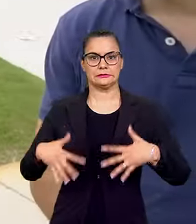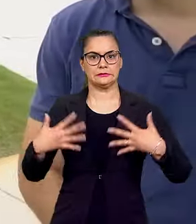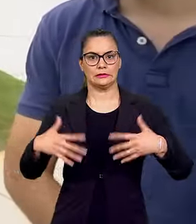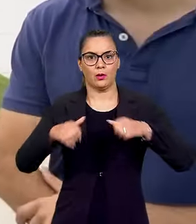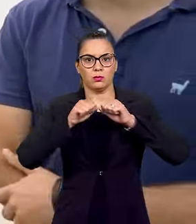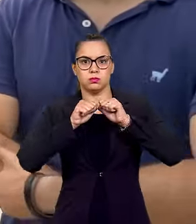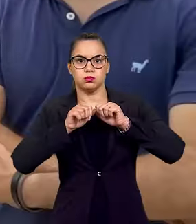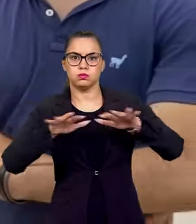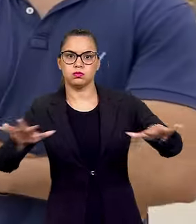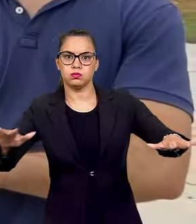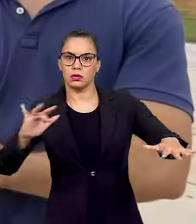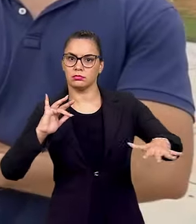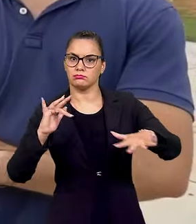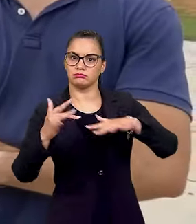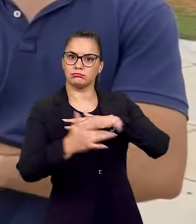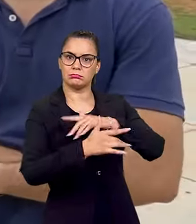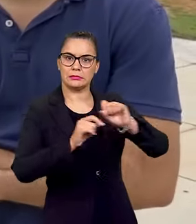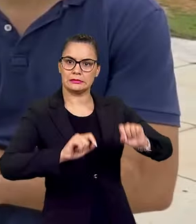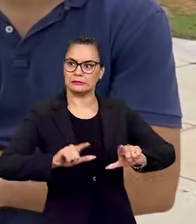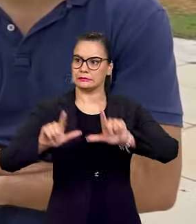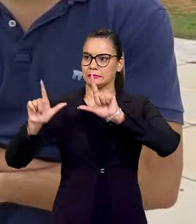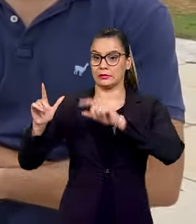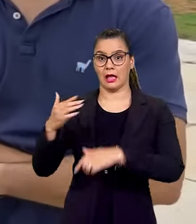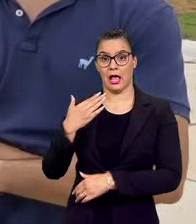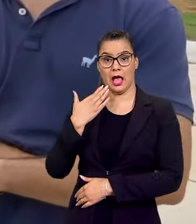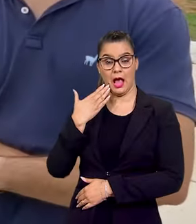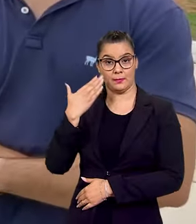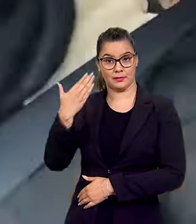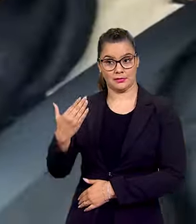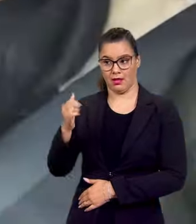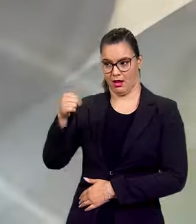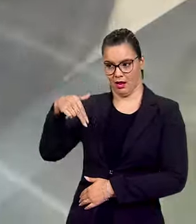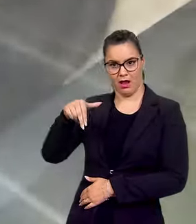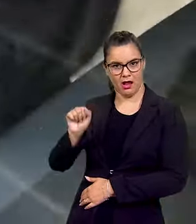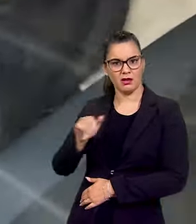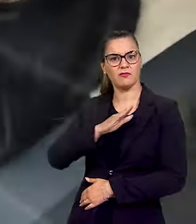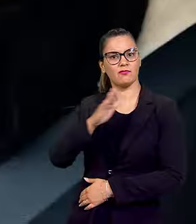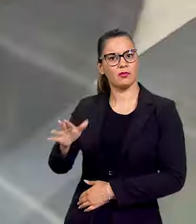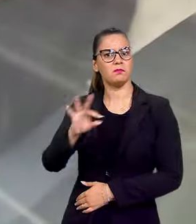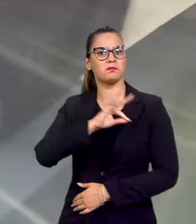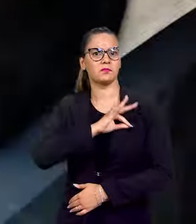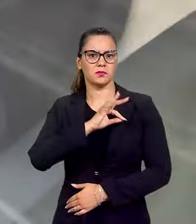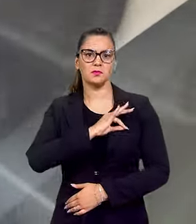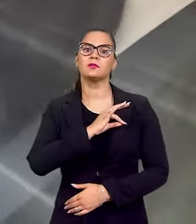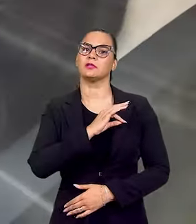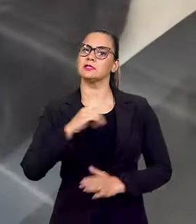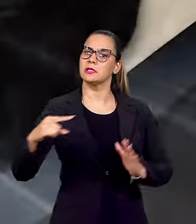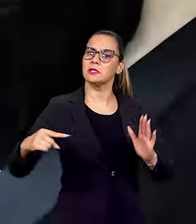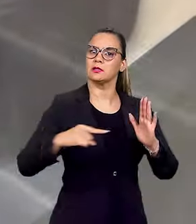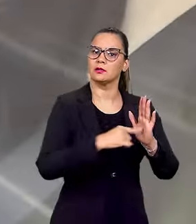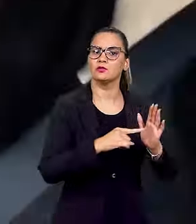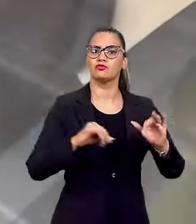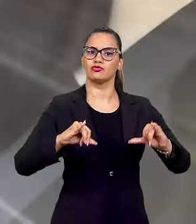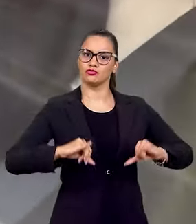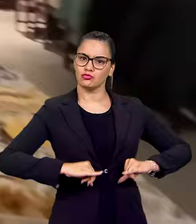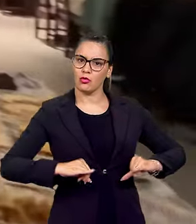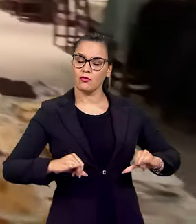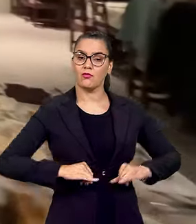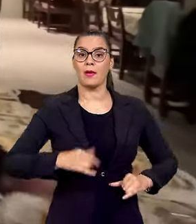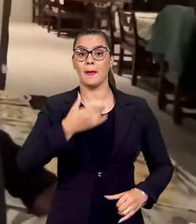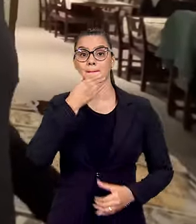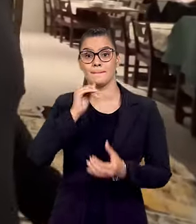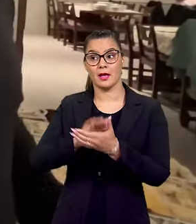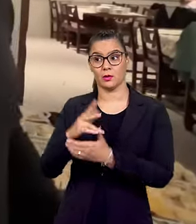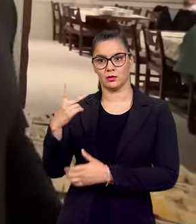Foi um choque que explodiu nas redes sociais e na mídia. A apresentadora Anna Hickman foi à polícia e denunciou ter sofrido agressões